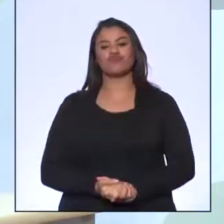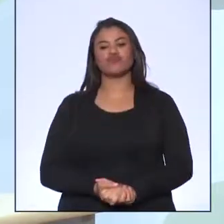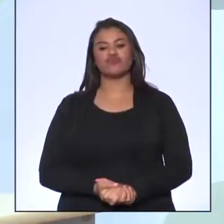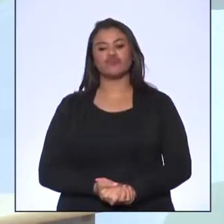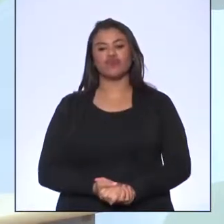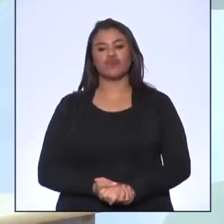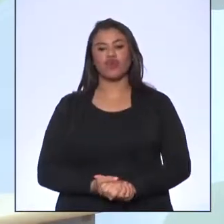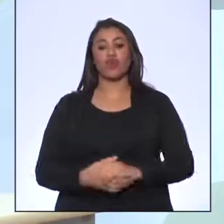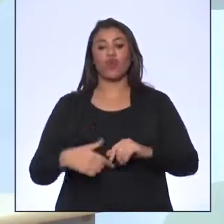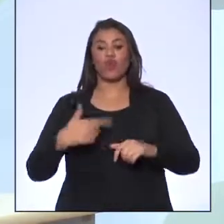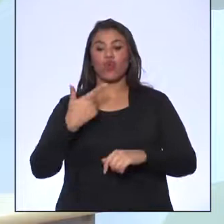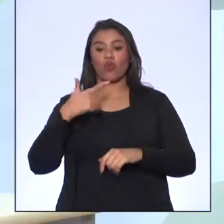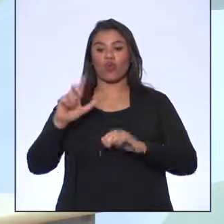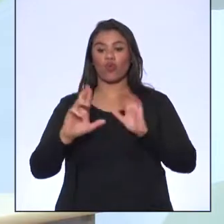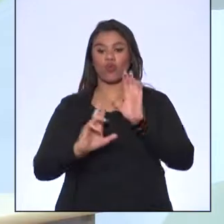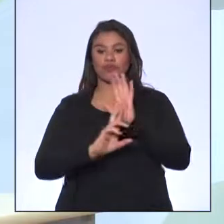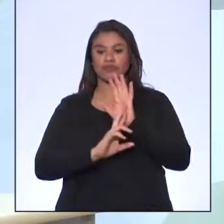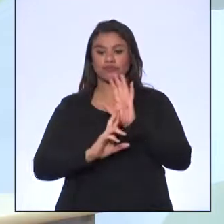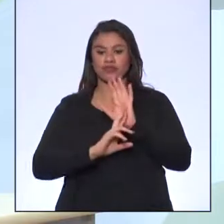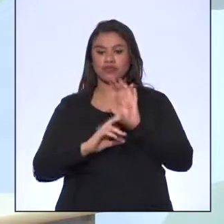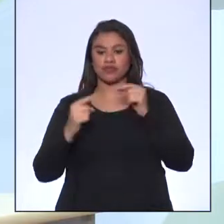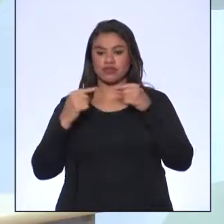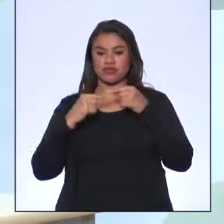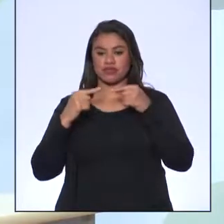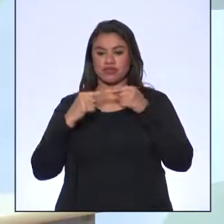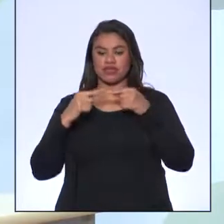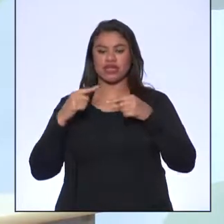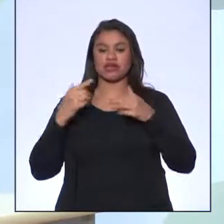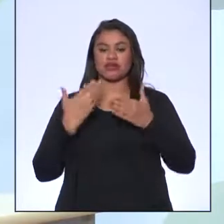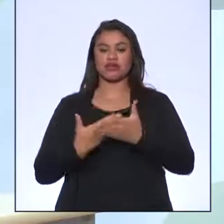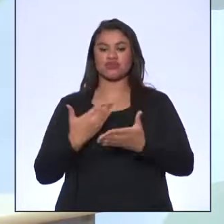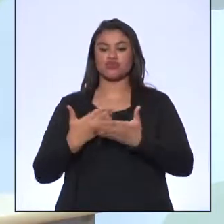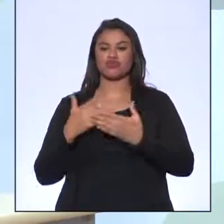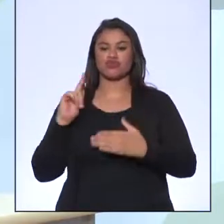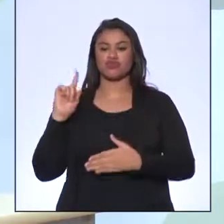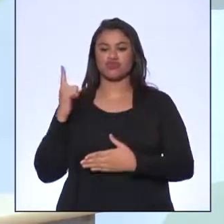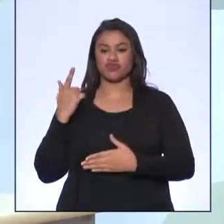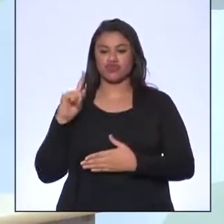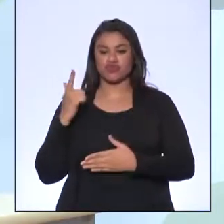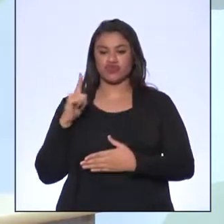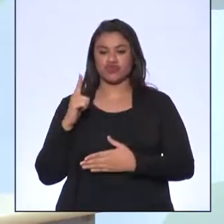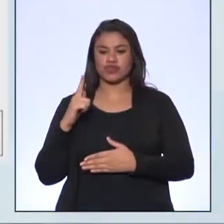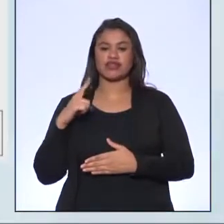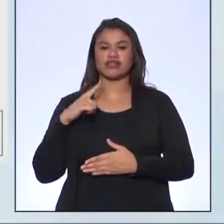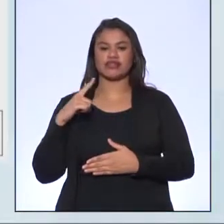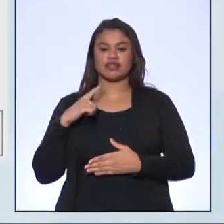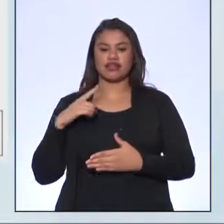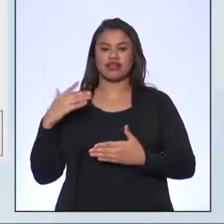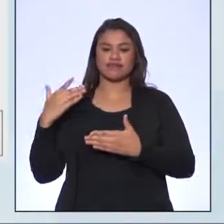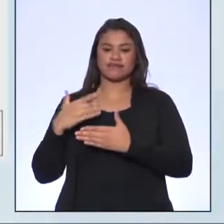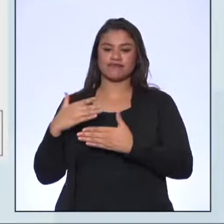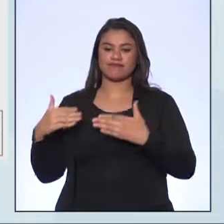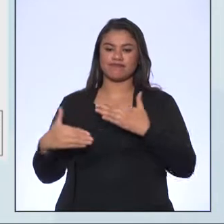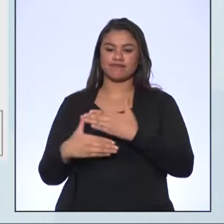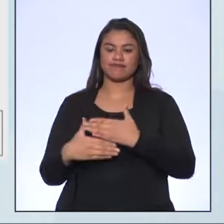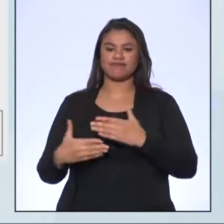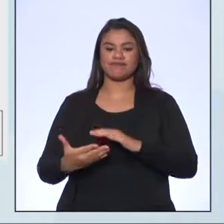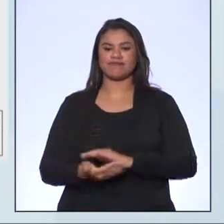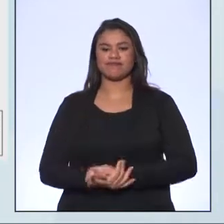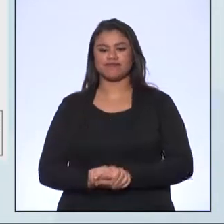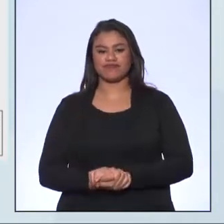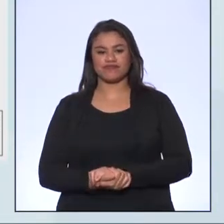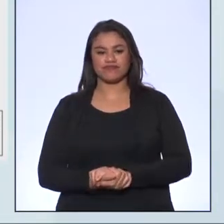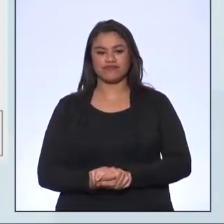que a gente sempre gosta de retomar nas nossas aulas de geografia, que agora está na tela para vocês acompanharem, é o